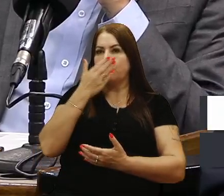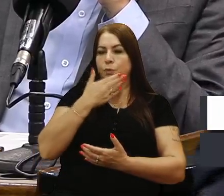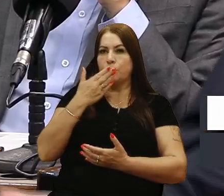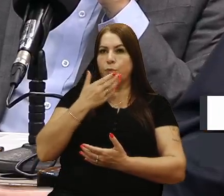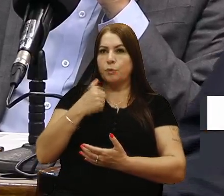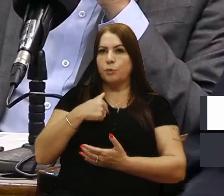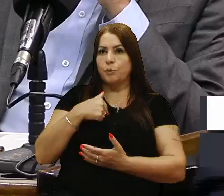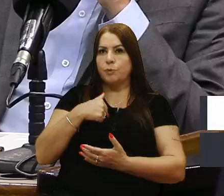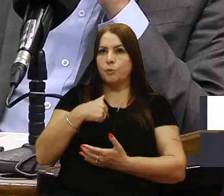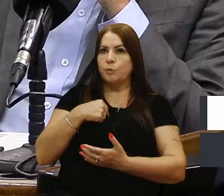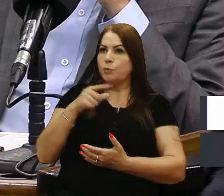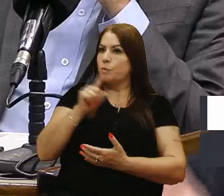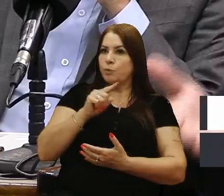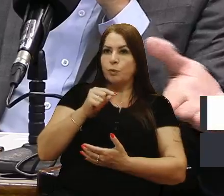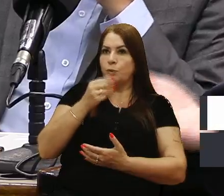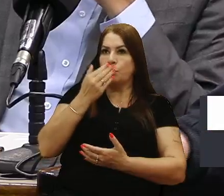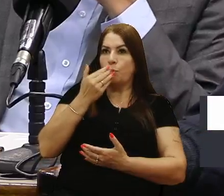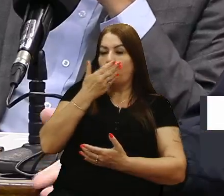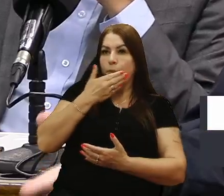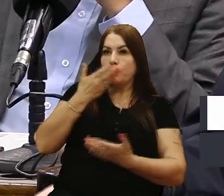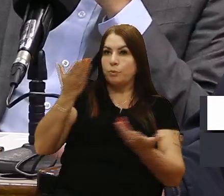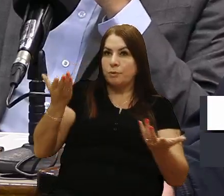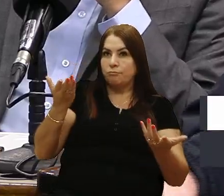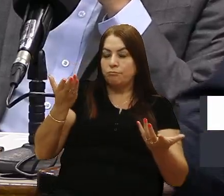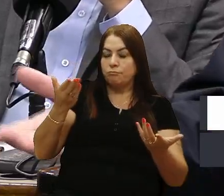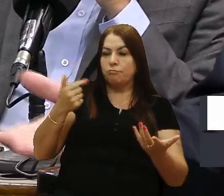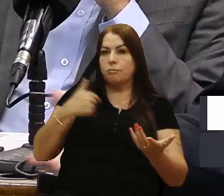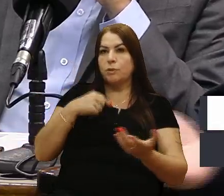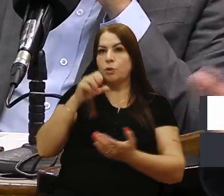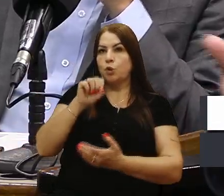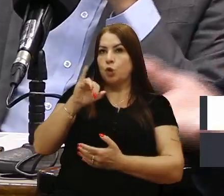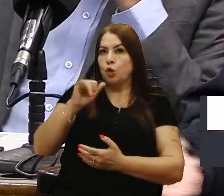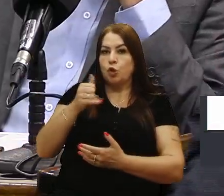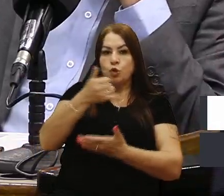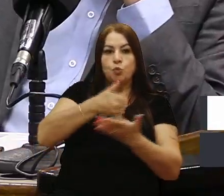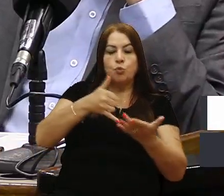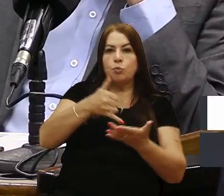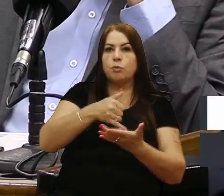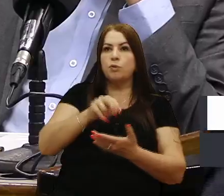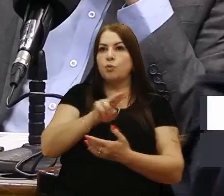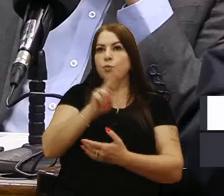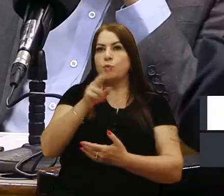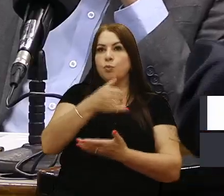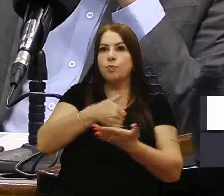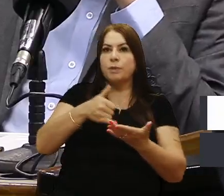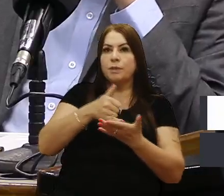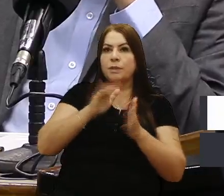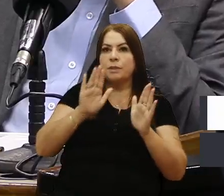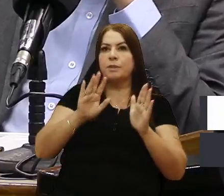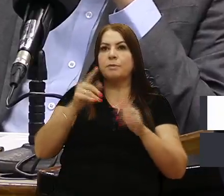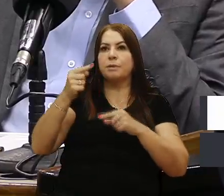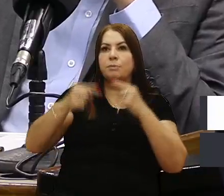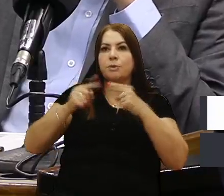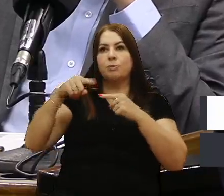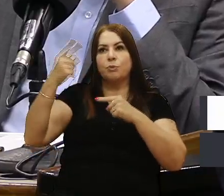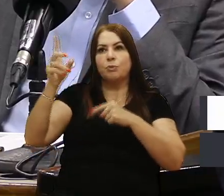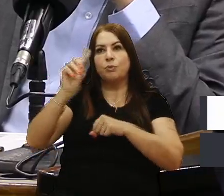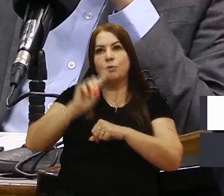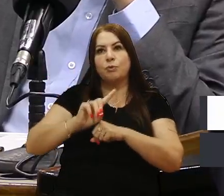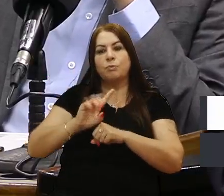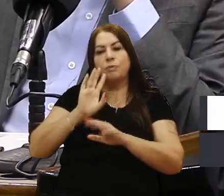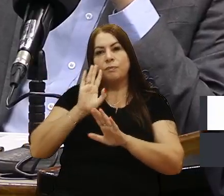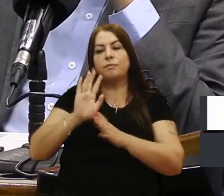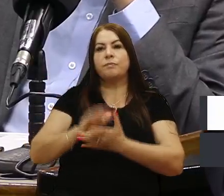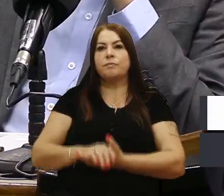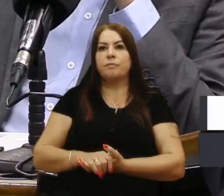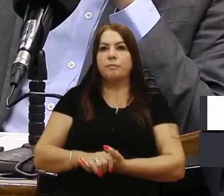só se o senhor não consome açúcar. Por exemplo, assim, o soja, o óleo de soja, quem é que não usa um azeite? Mas isso é debate para outro dia, como se diz,